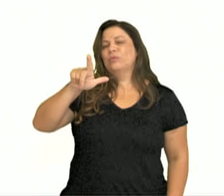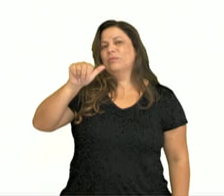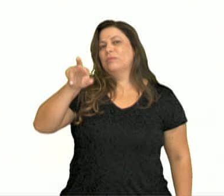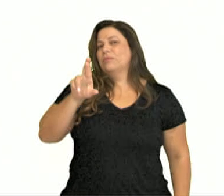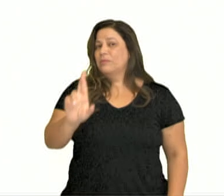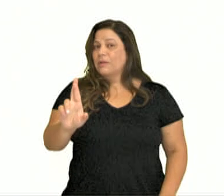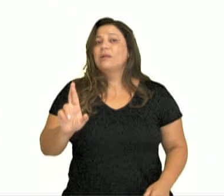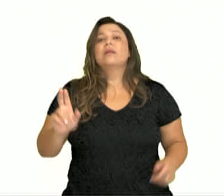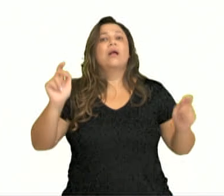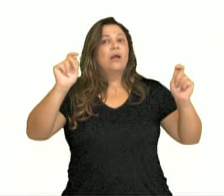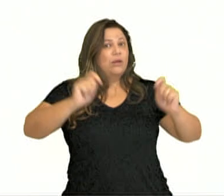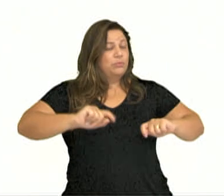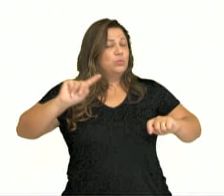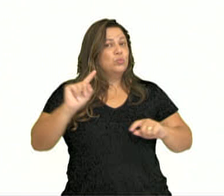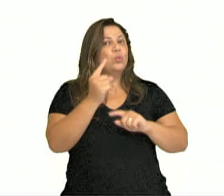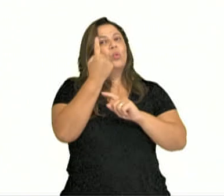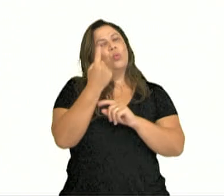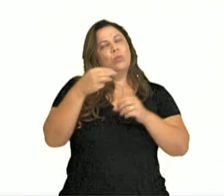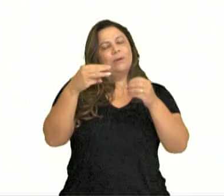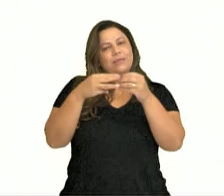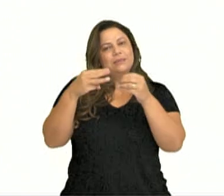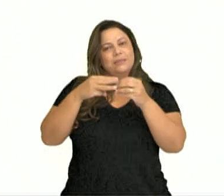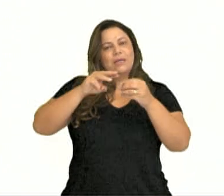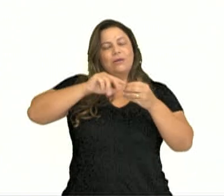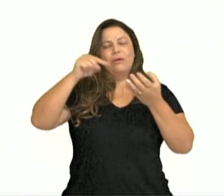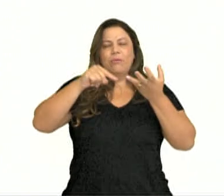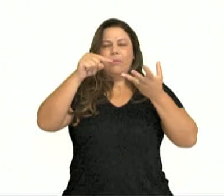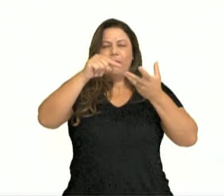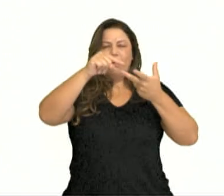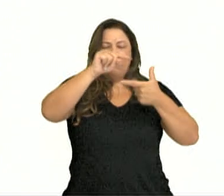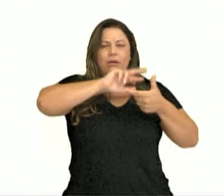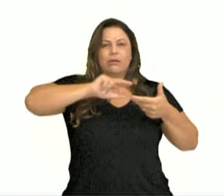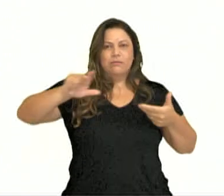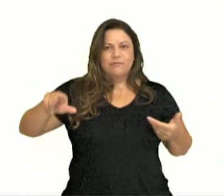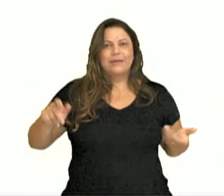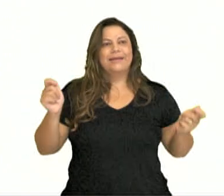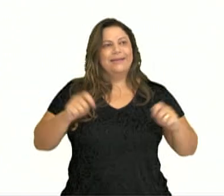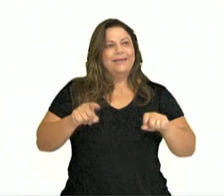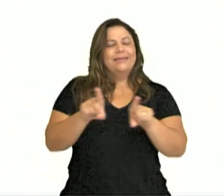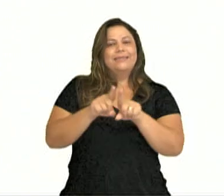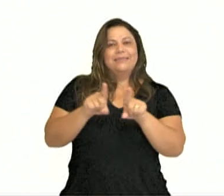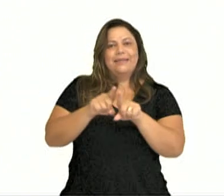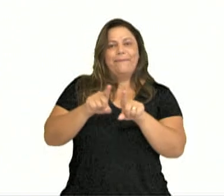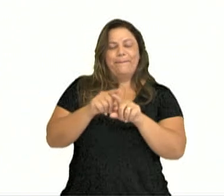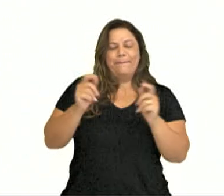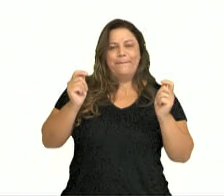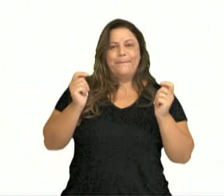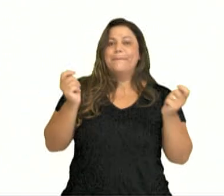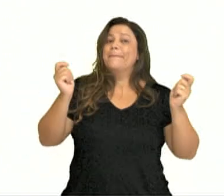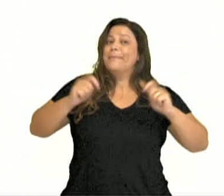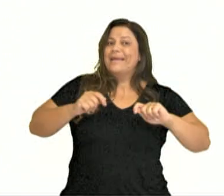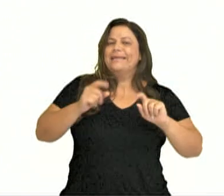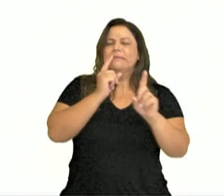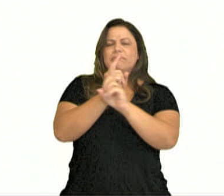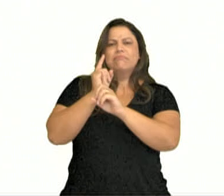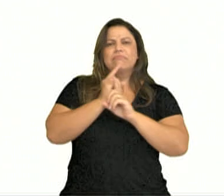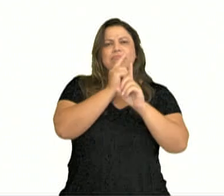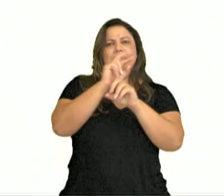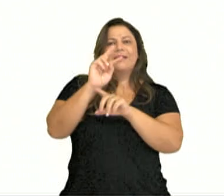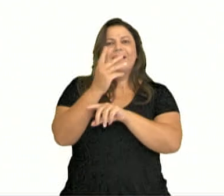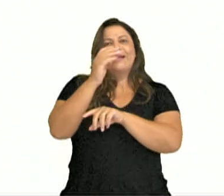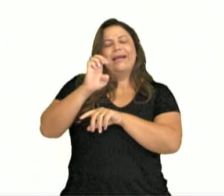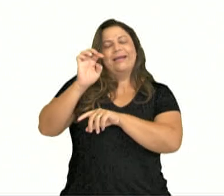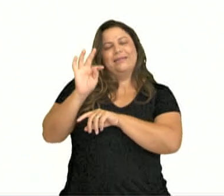que possuem uma célula ou várias células. Também nesse reino nós encontramos seres